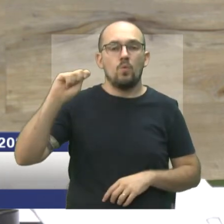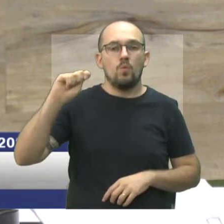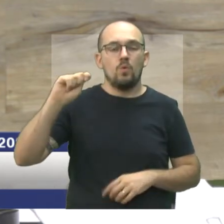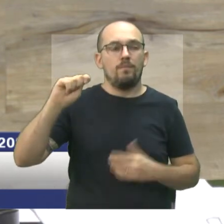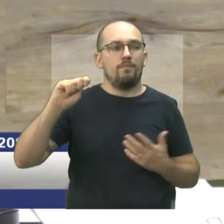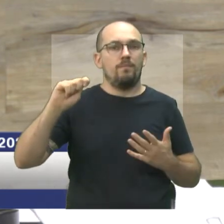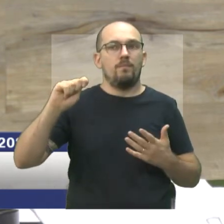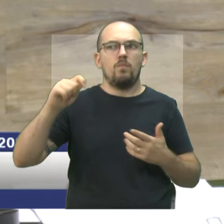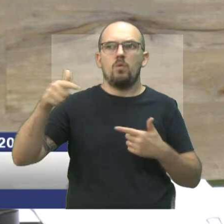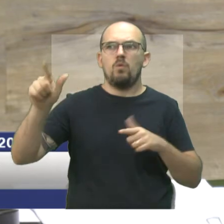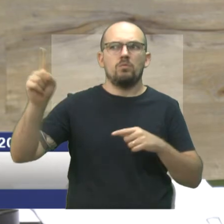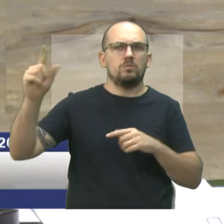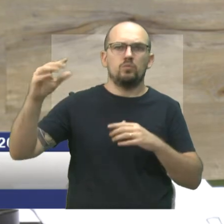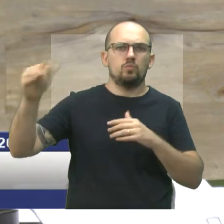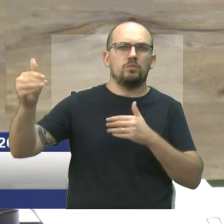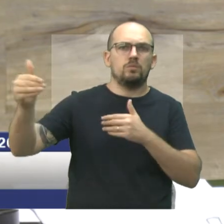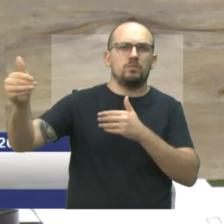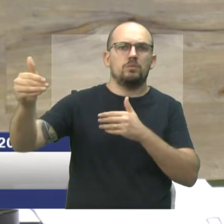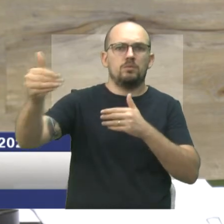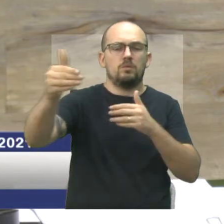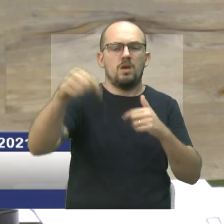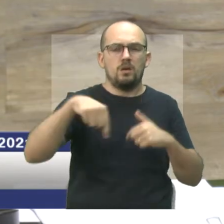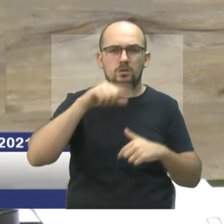começo, é difícil